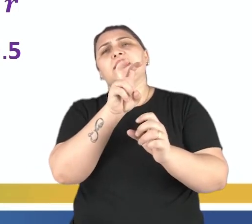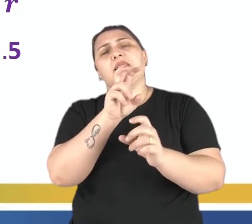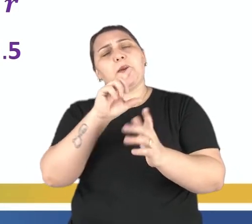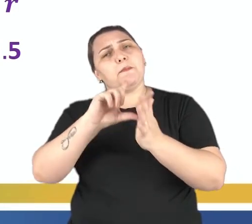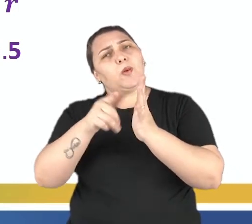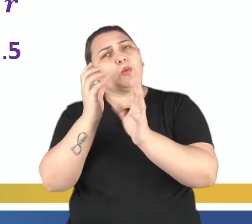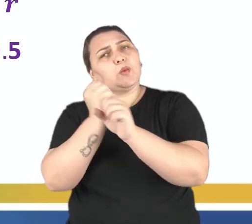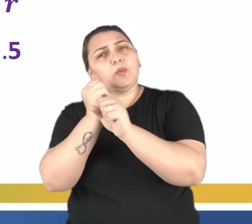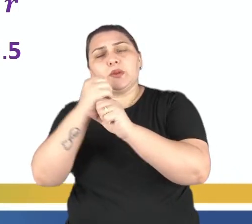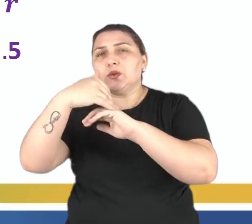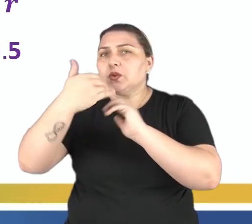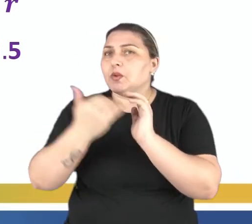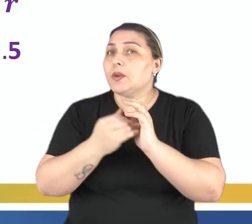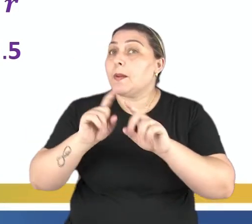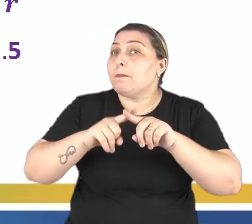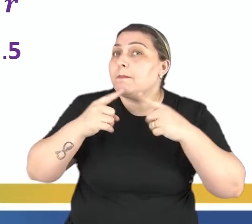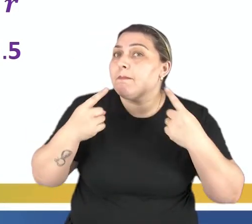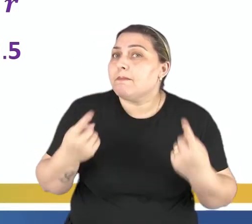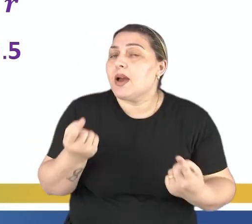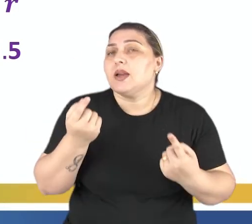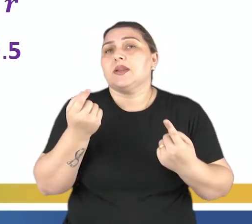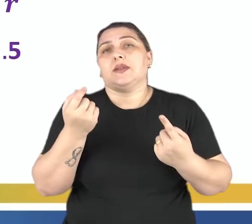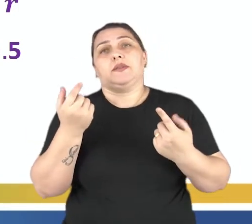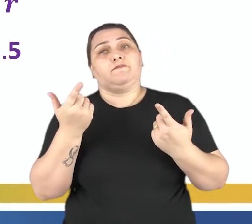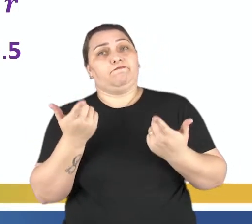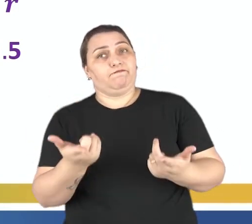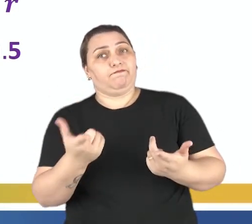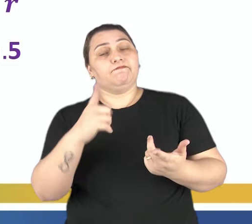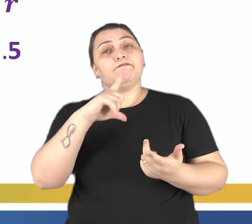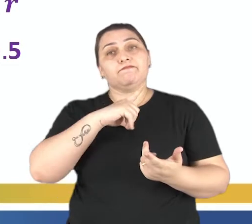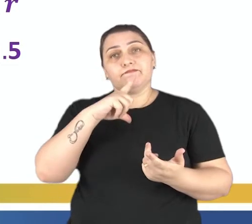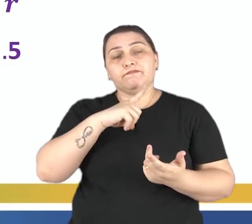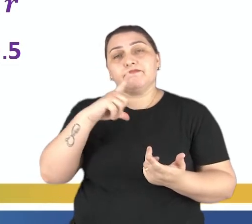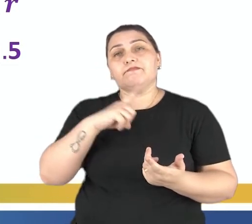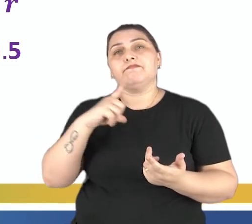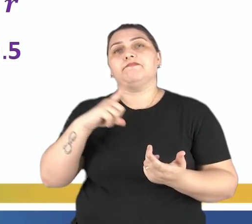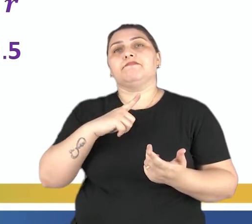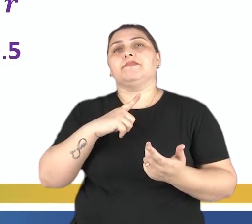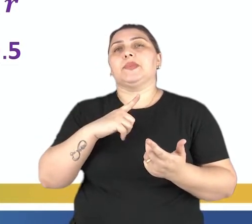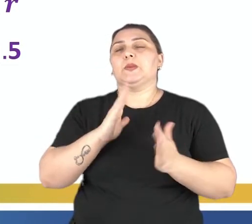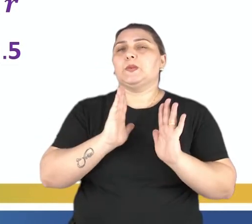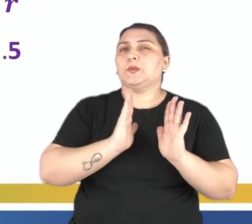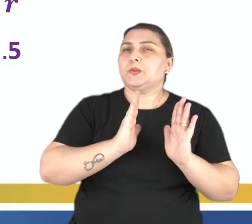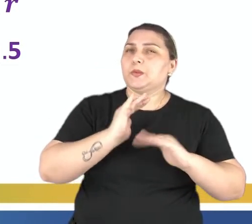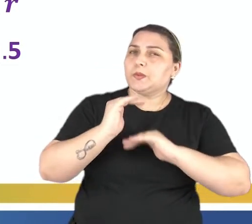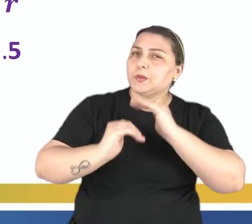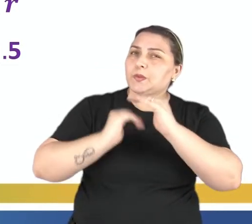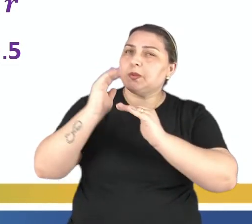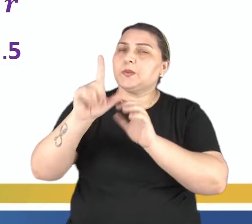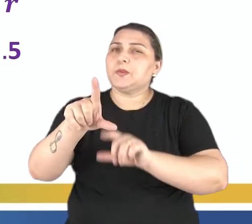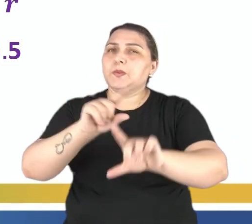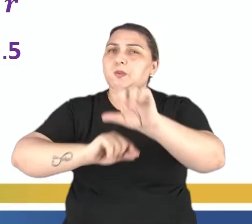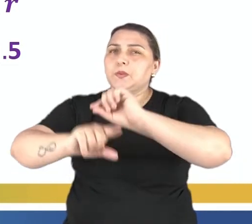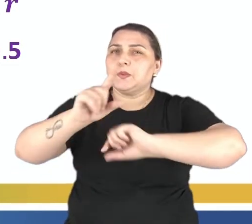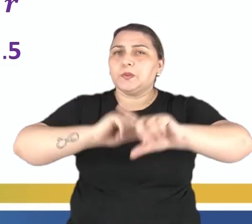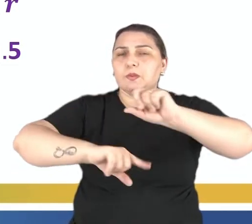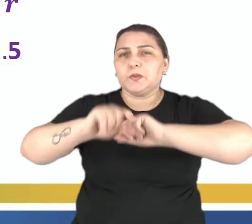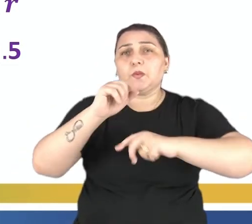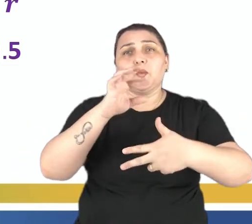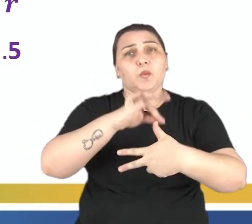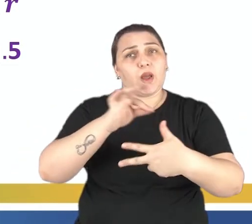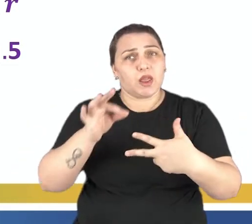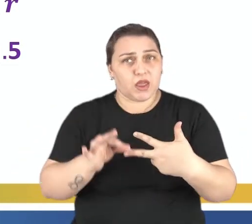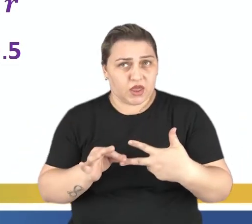somar. Mas no caso de situações em que você tenha que passar por um processo seletivo, vamos supor como o